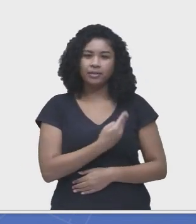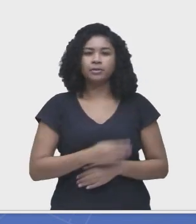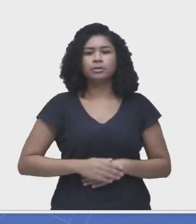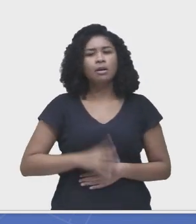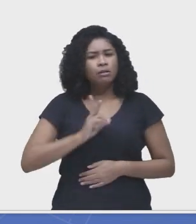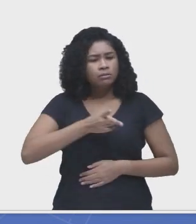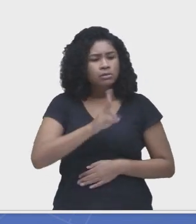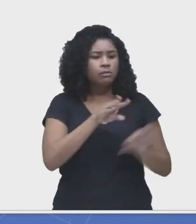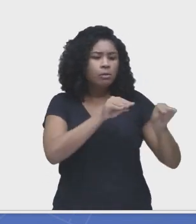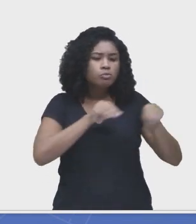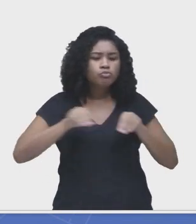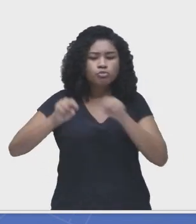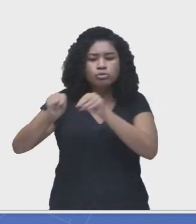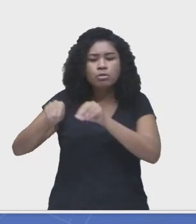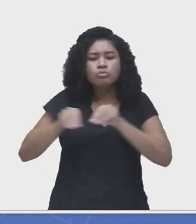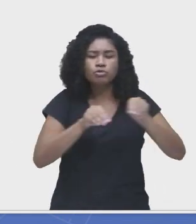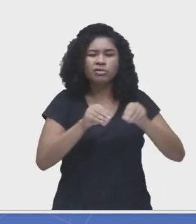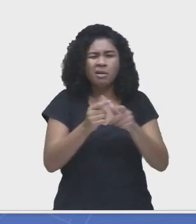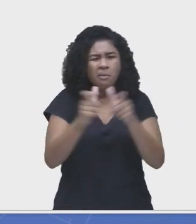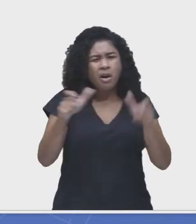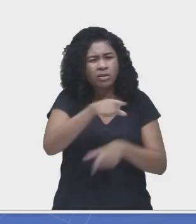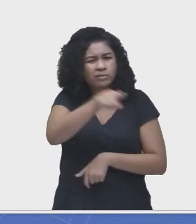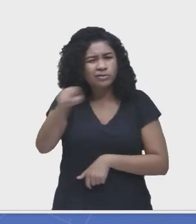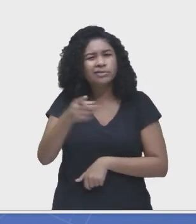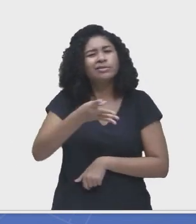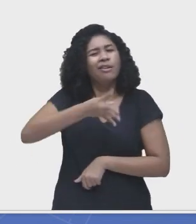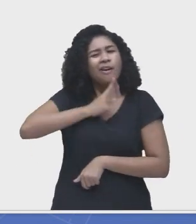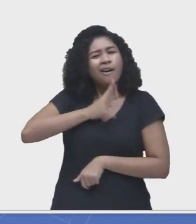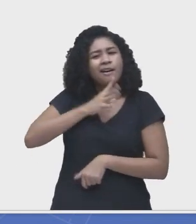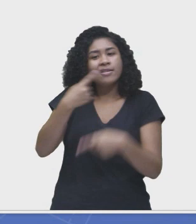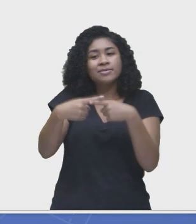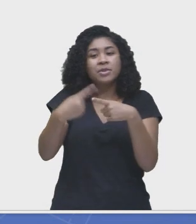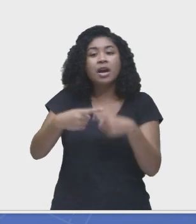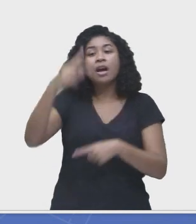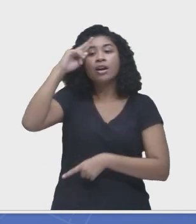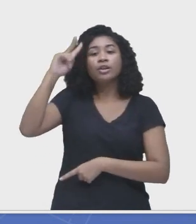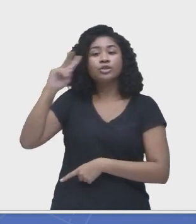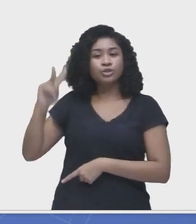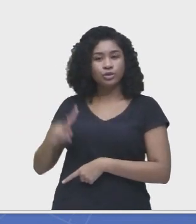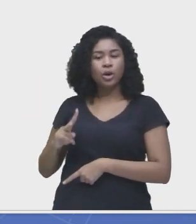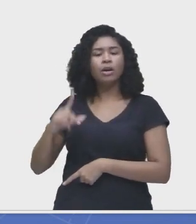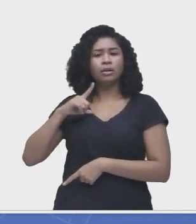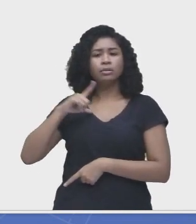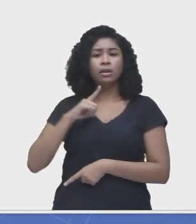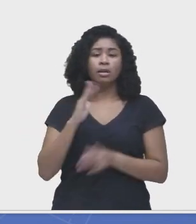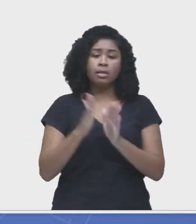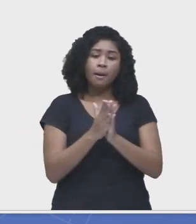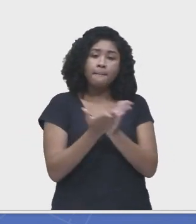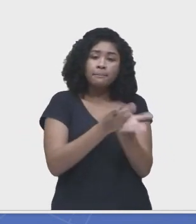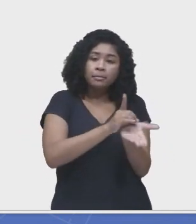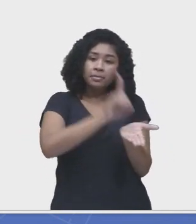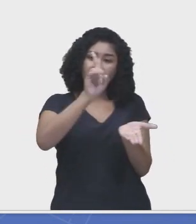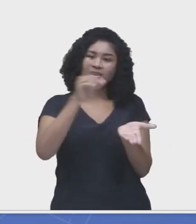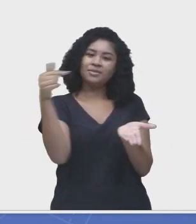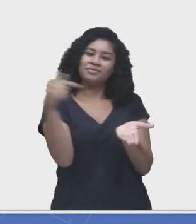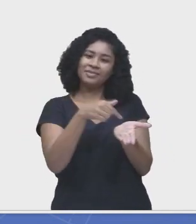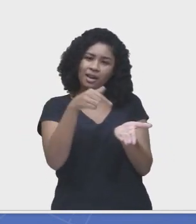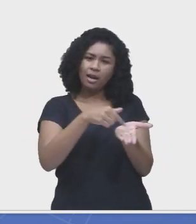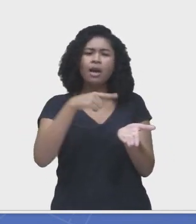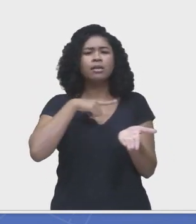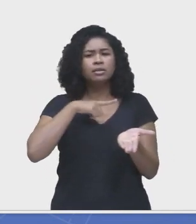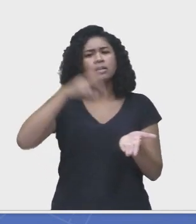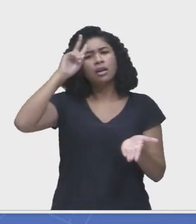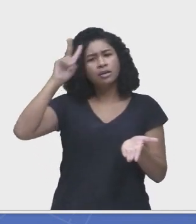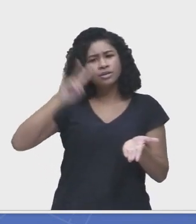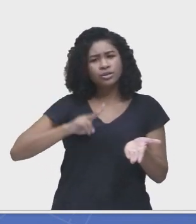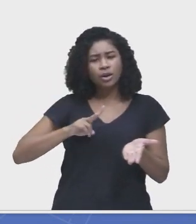a grande maioria já ouviu falar neles. Por quê? Porque a história dos hebreus, ela é contada na Bíblia. Lembro ali os primeiros cinco